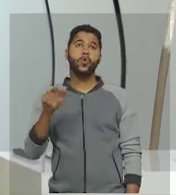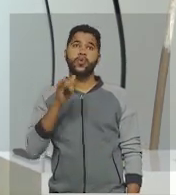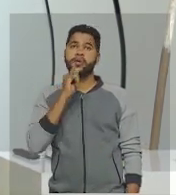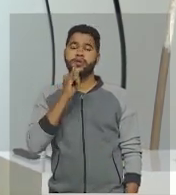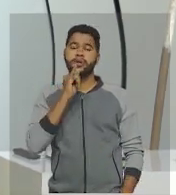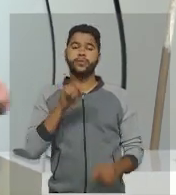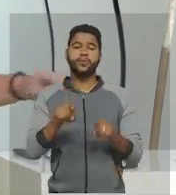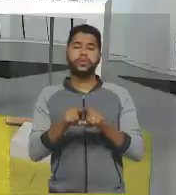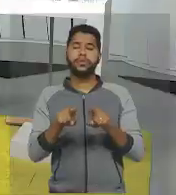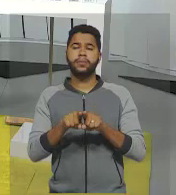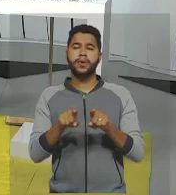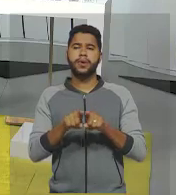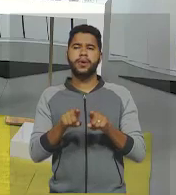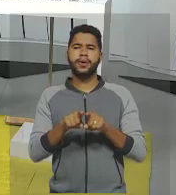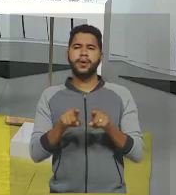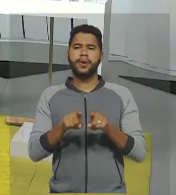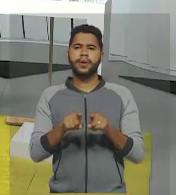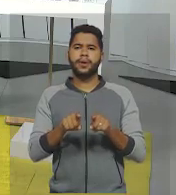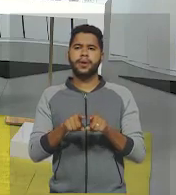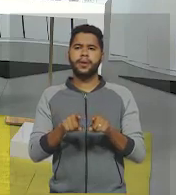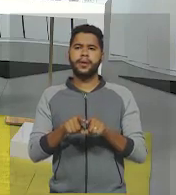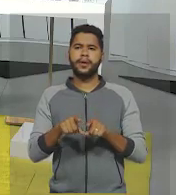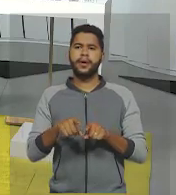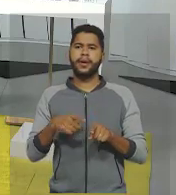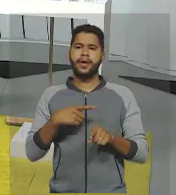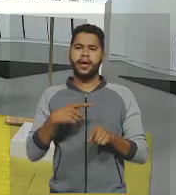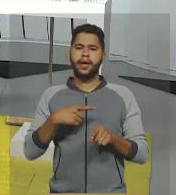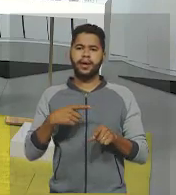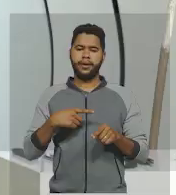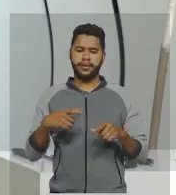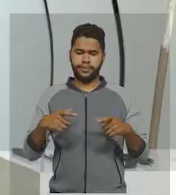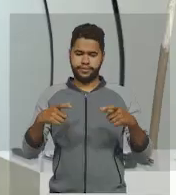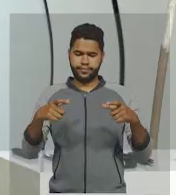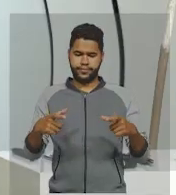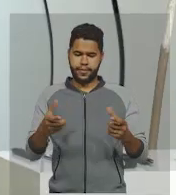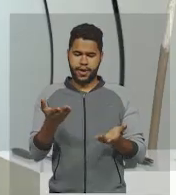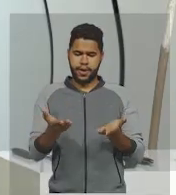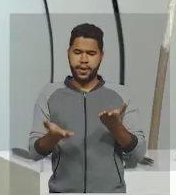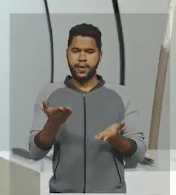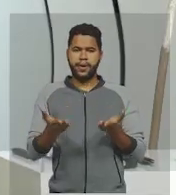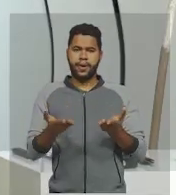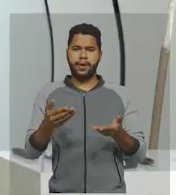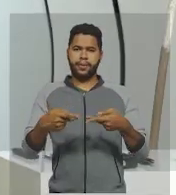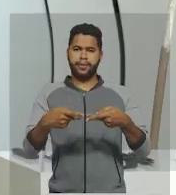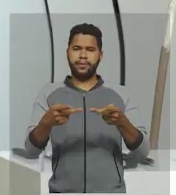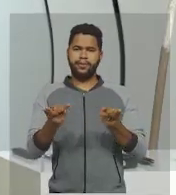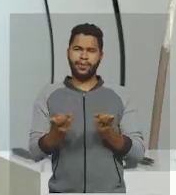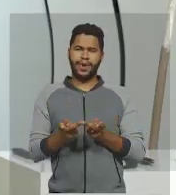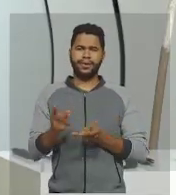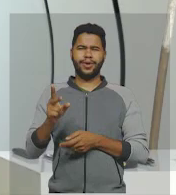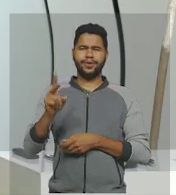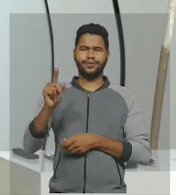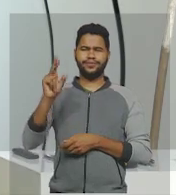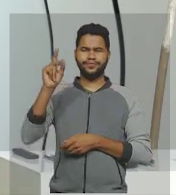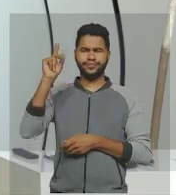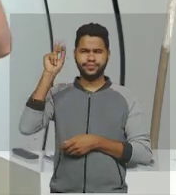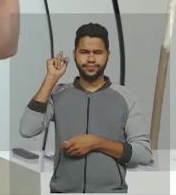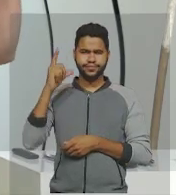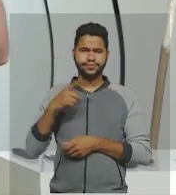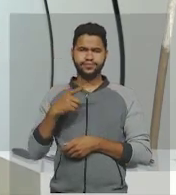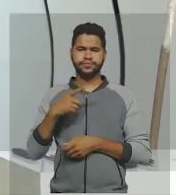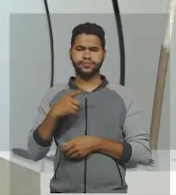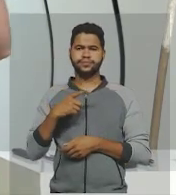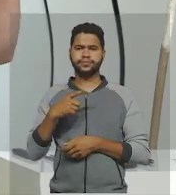interfixa são aquelas balanças de prato que a gente às vezes encontra em mercearias mais antigas. Lá você tinha